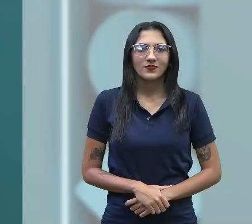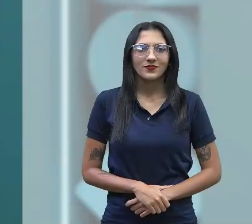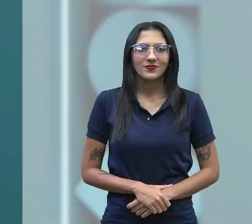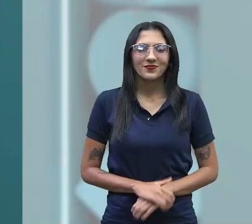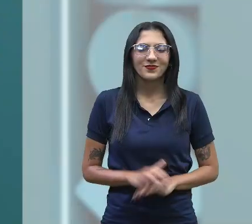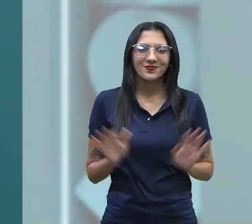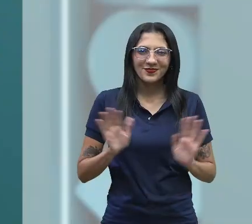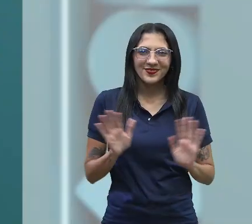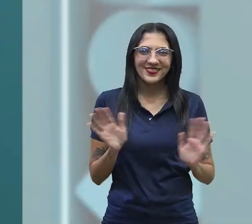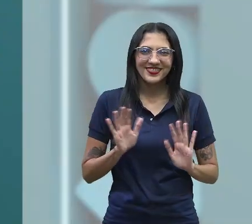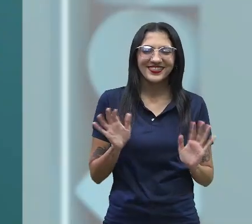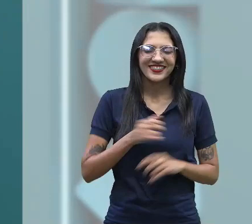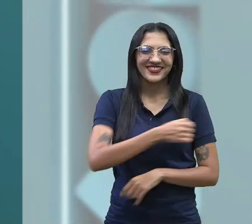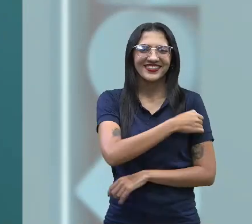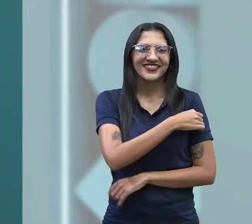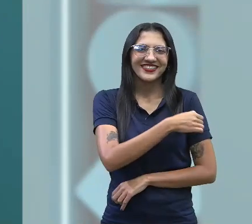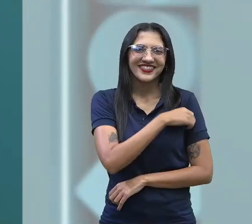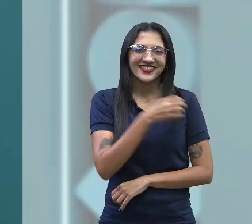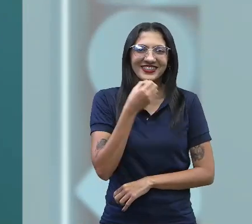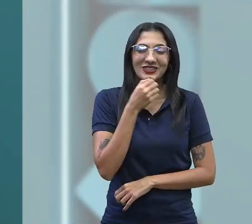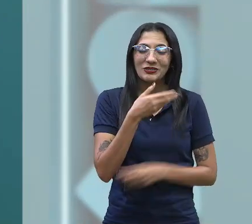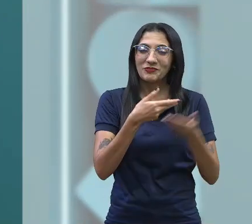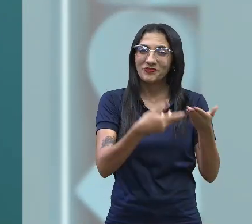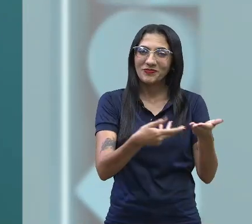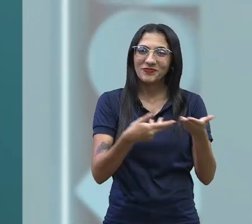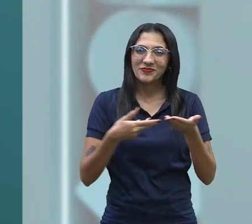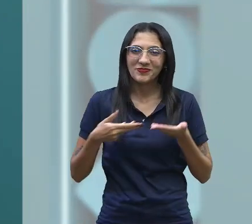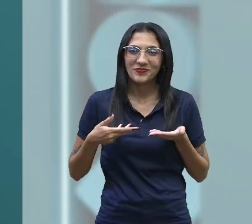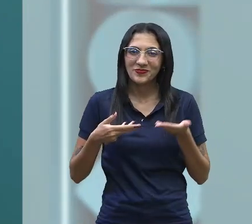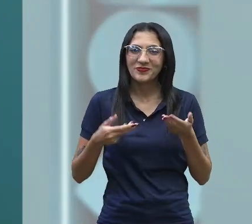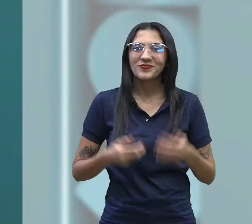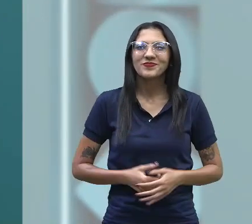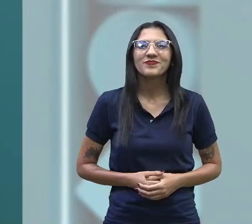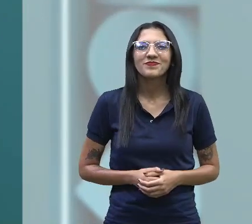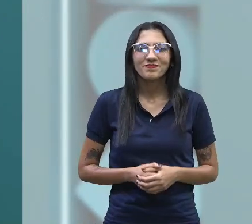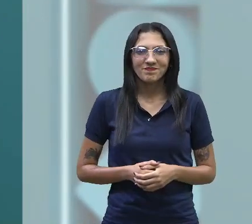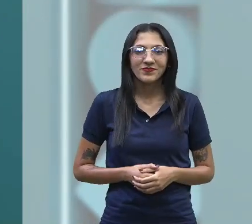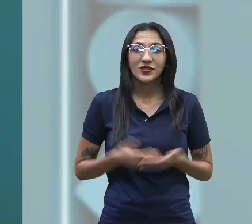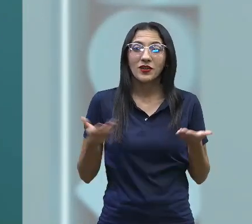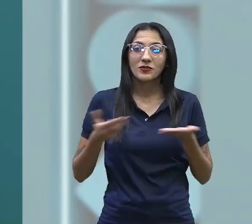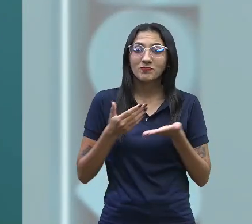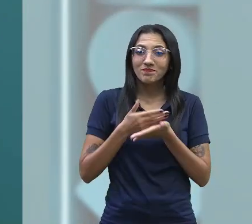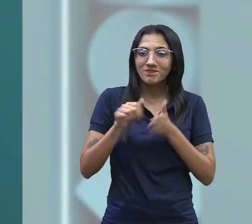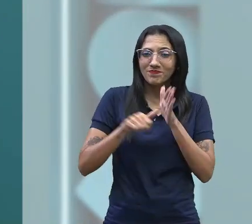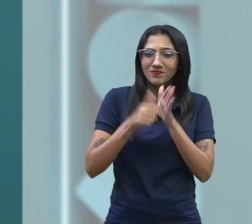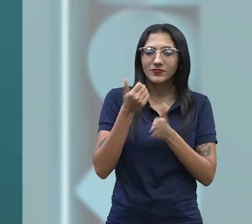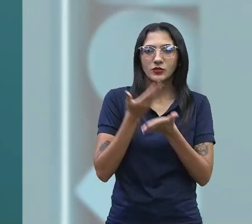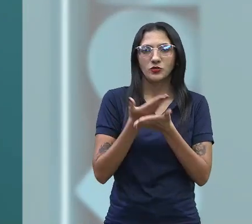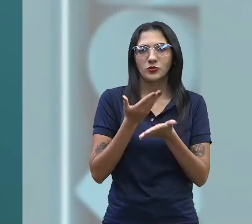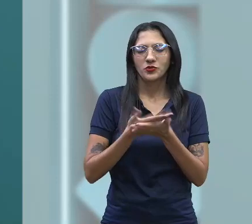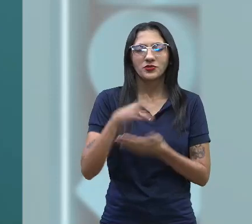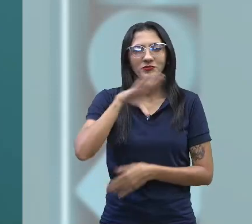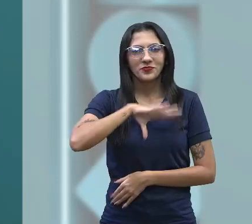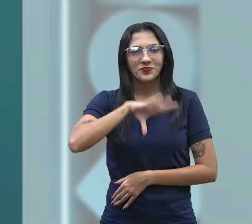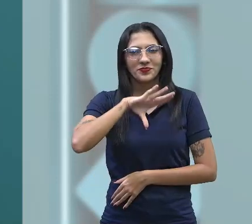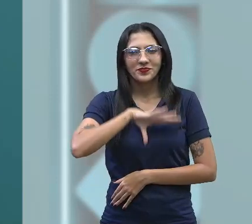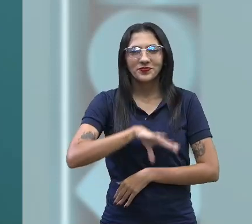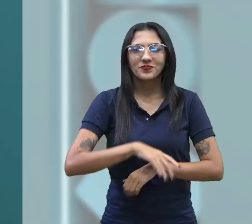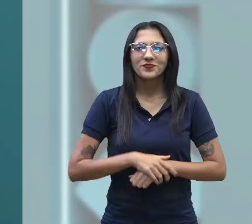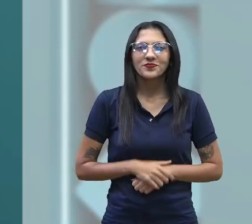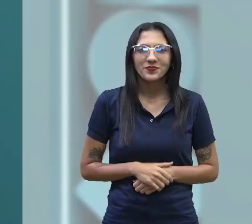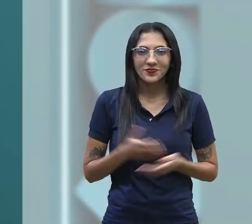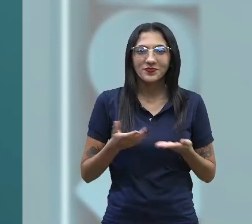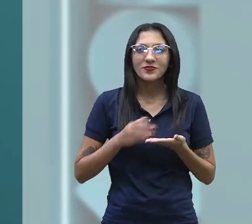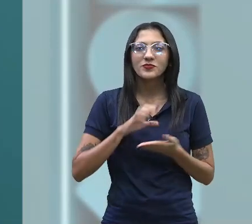Olá, queridos alunos, sejam todos bem-vindos à nossa primeira aula de língua portuguesa do